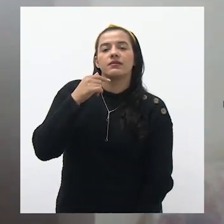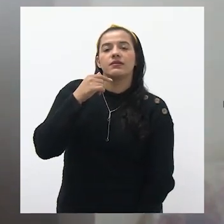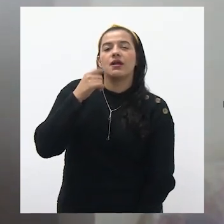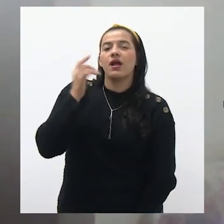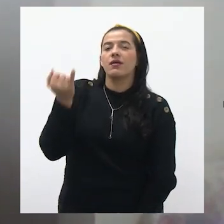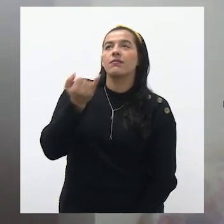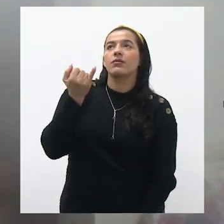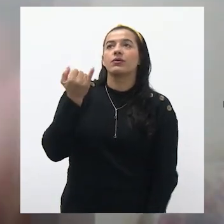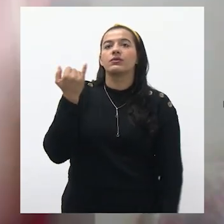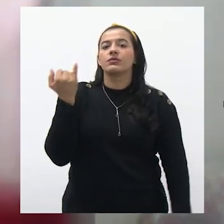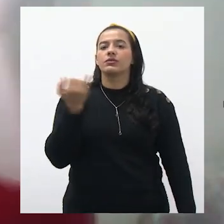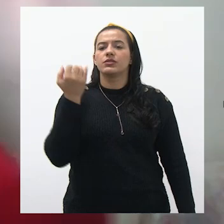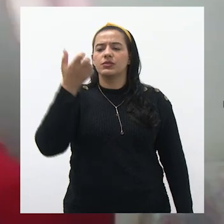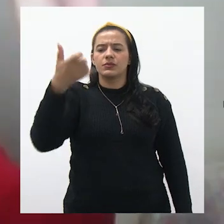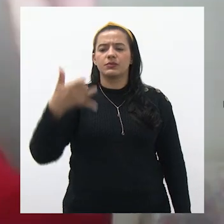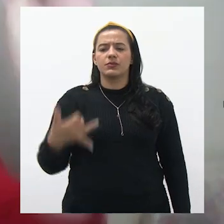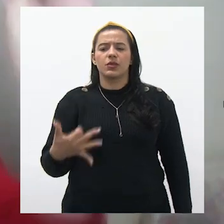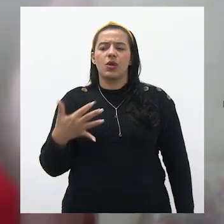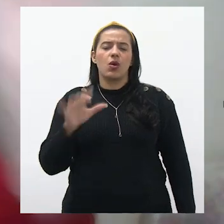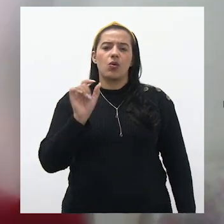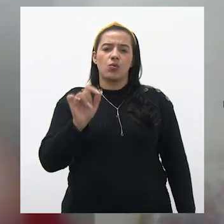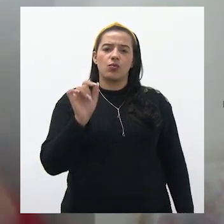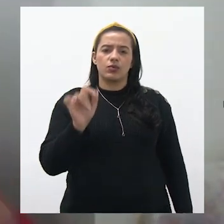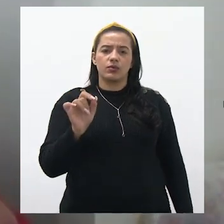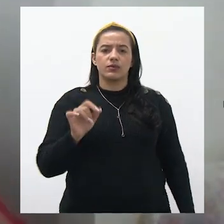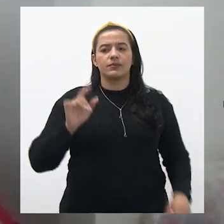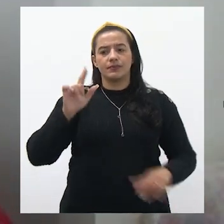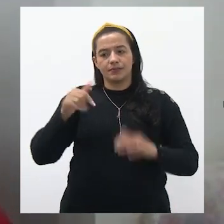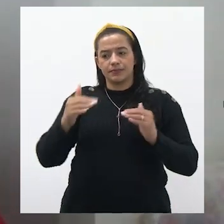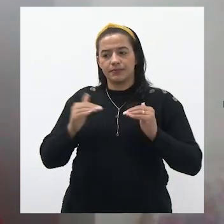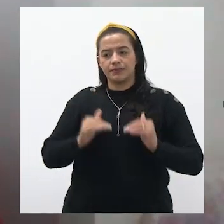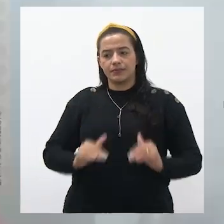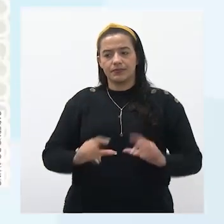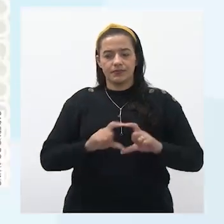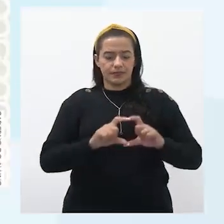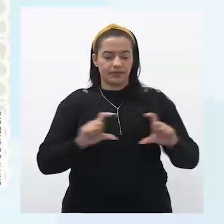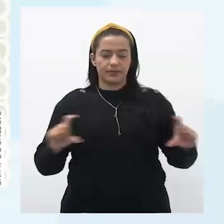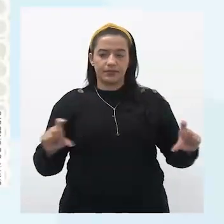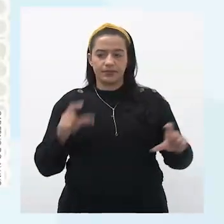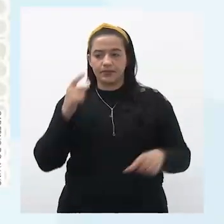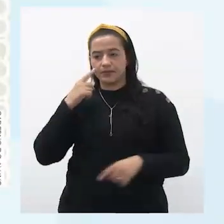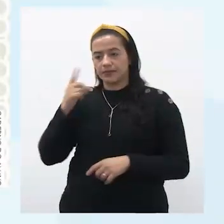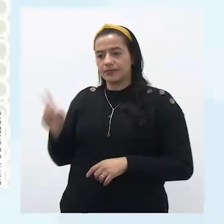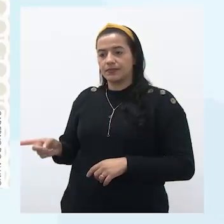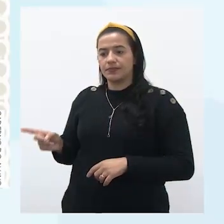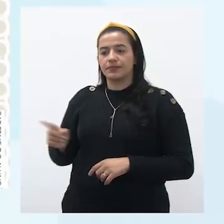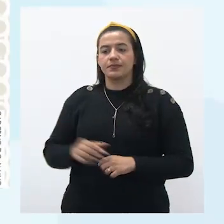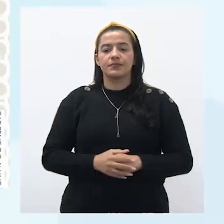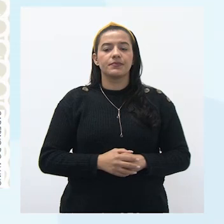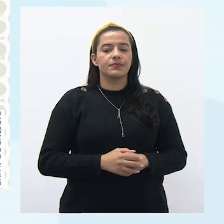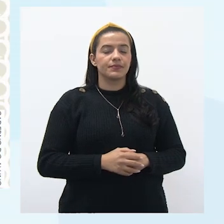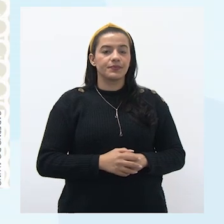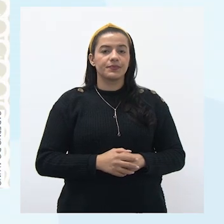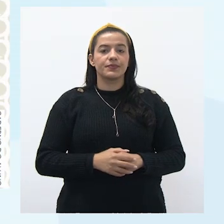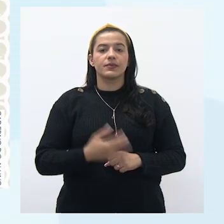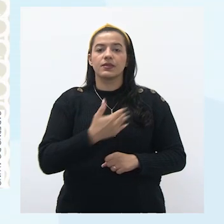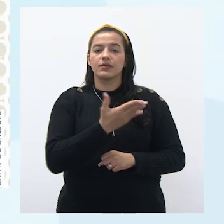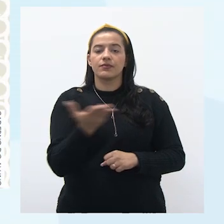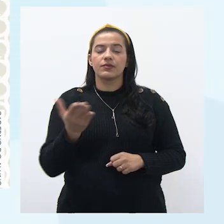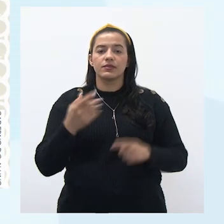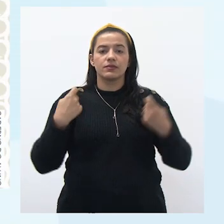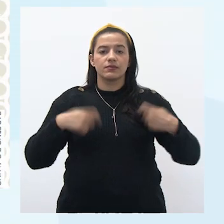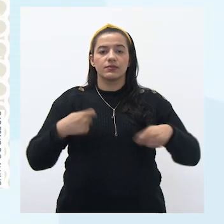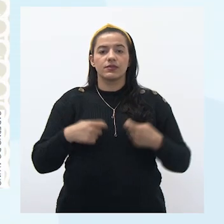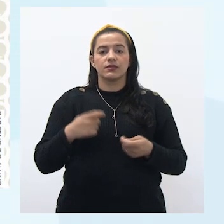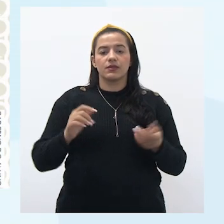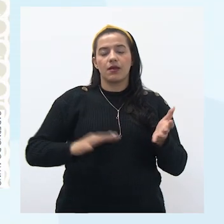Vale destacar que, ao fazer esse preenchimento do degrau, ali embaixo, ele vai colocar uma evidência, ou seja, uma